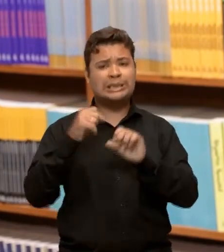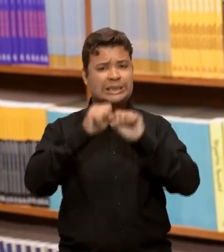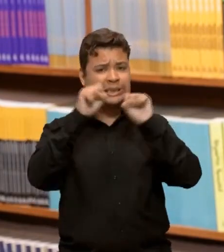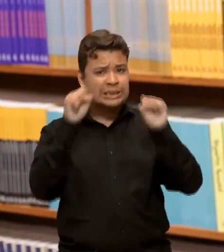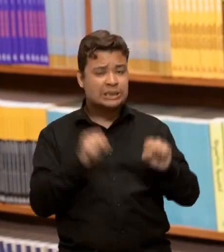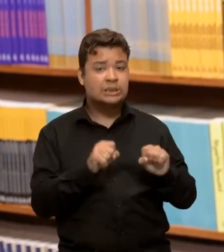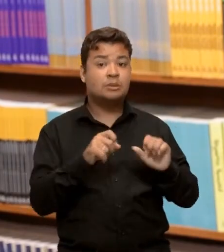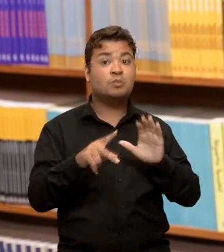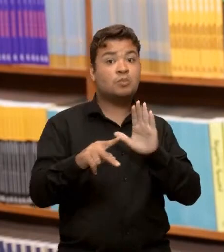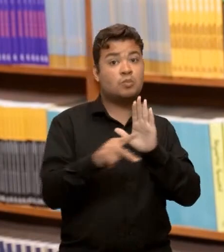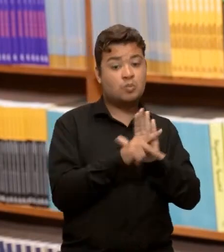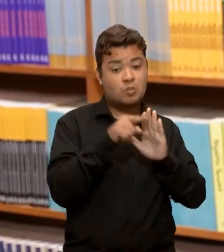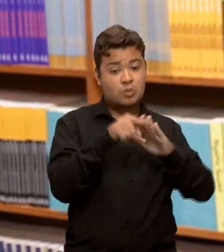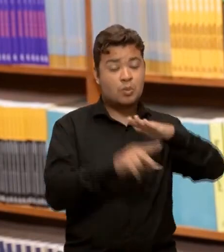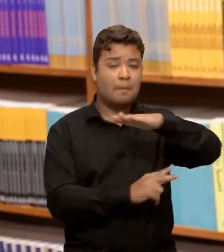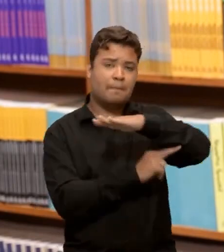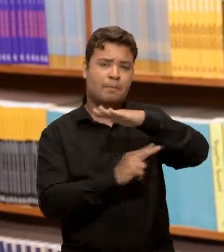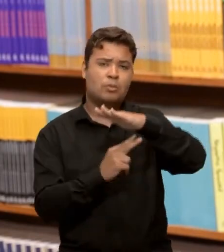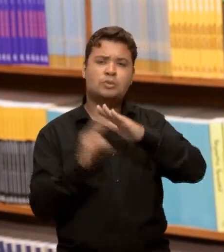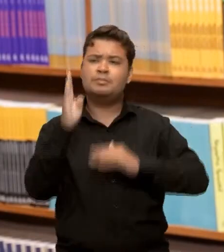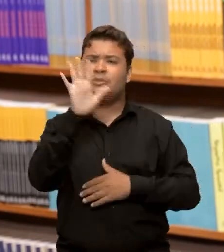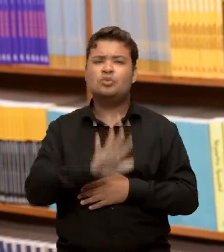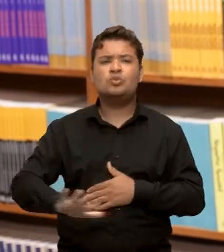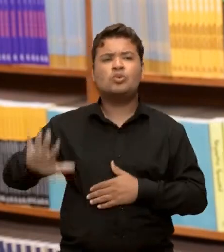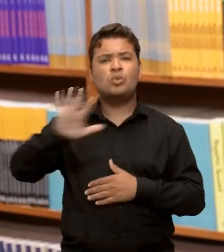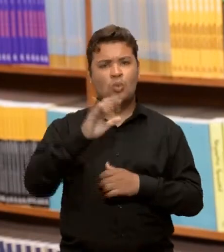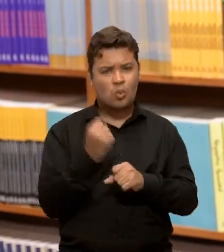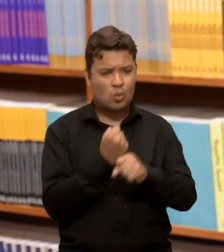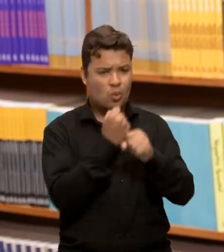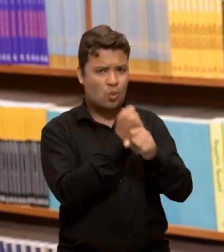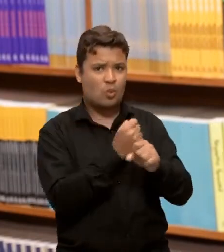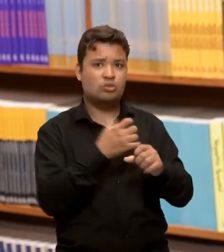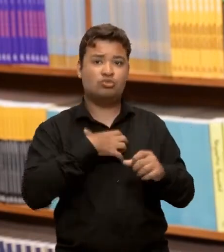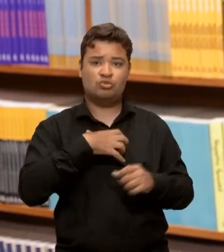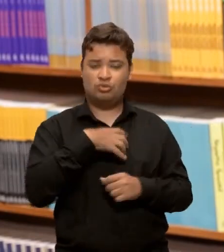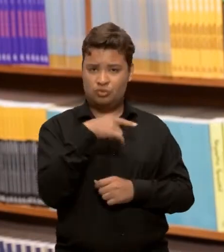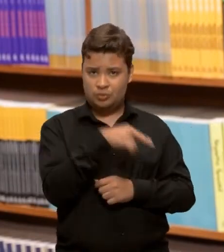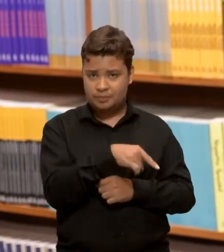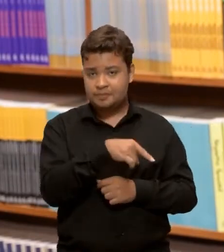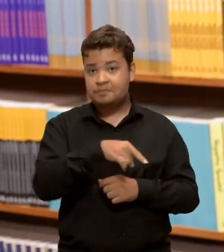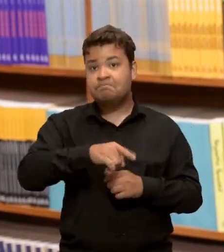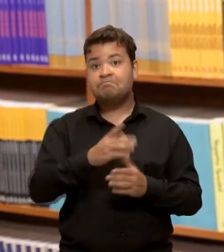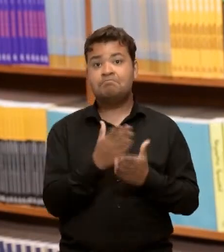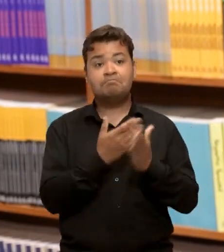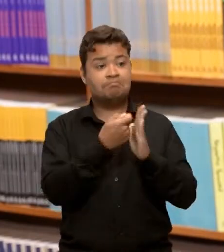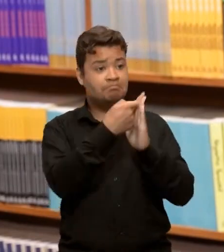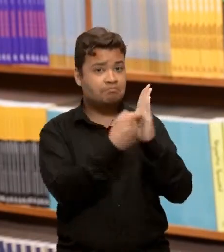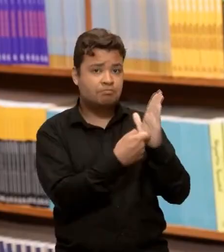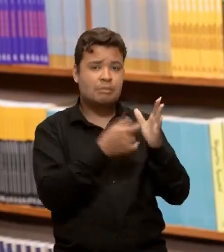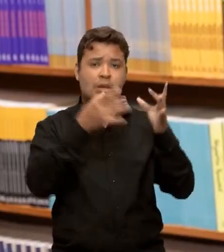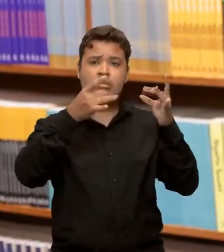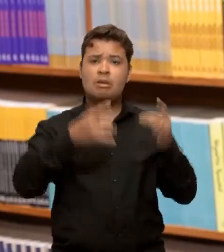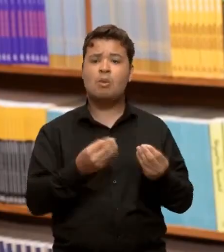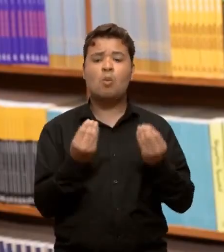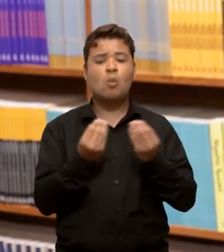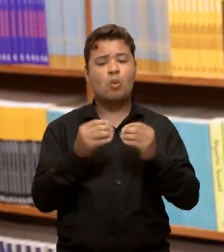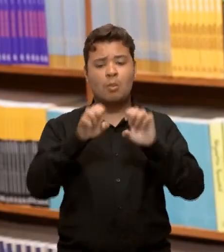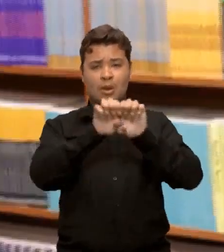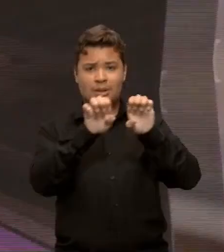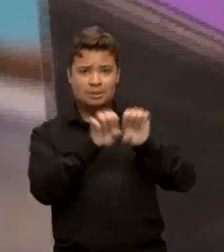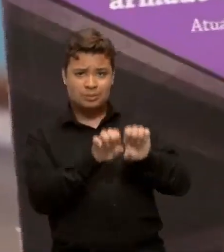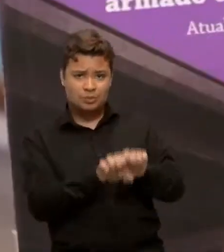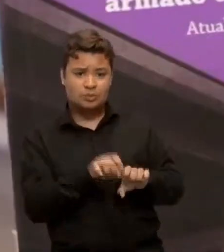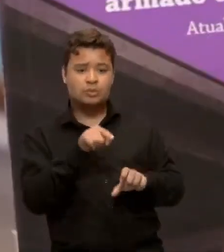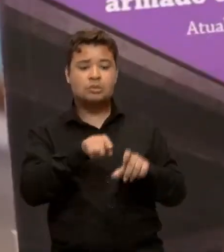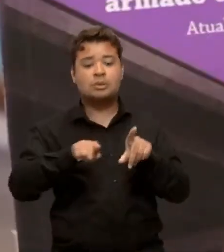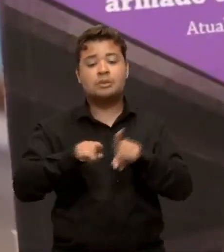pontes utilizado em todo o Brasil. O texto apresenta detalhadamente todos os elementos dessa estrutura e